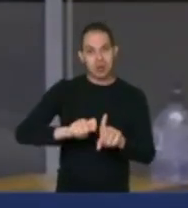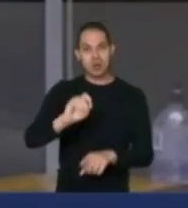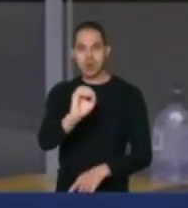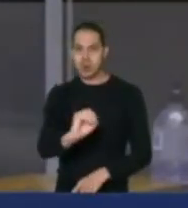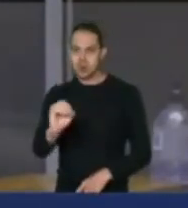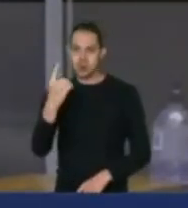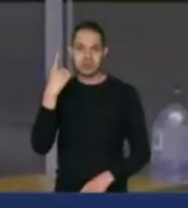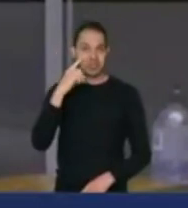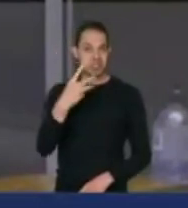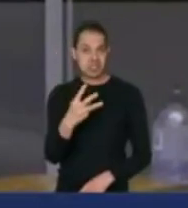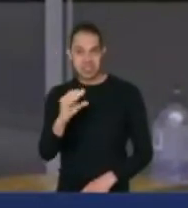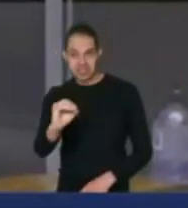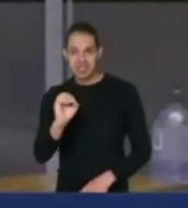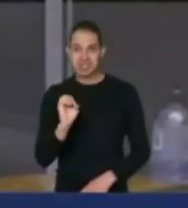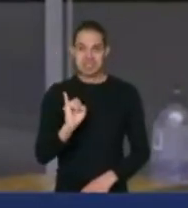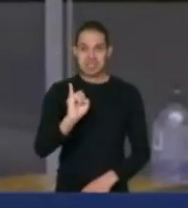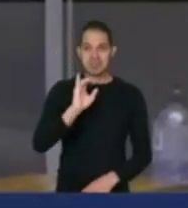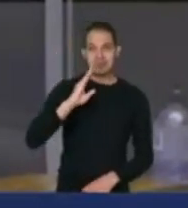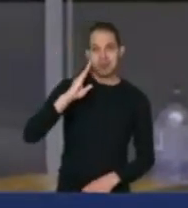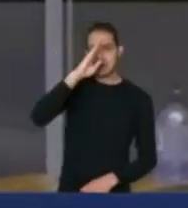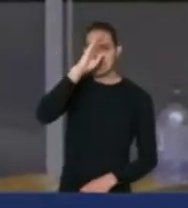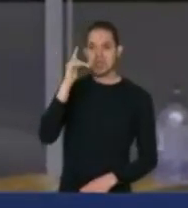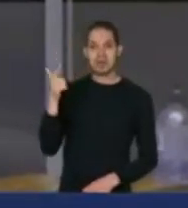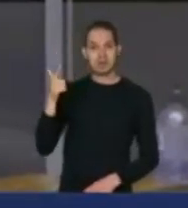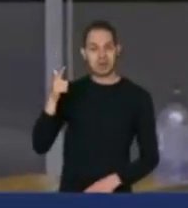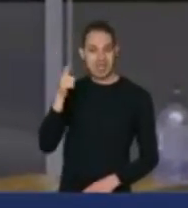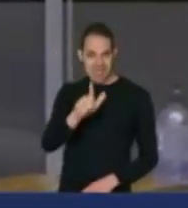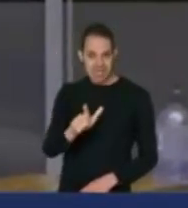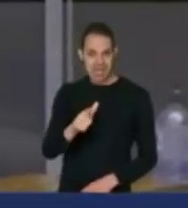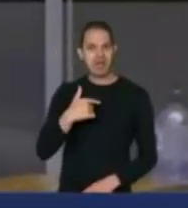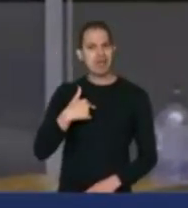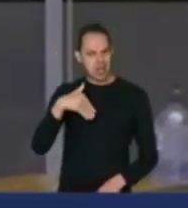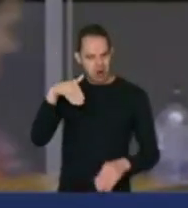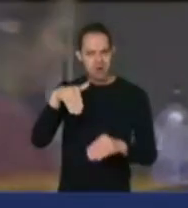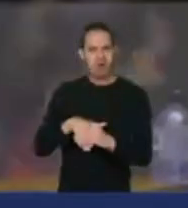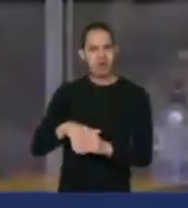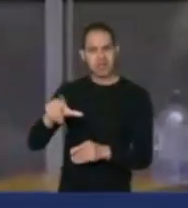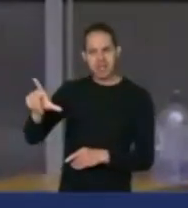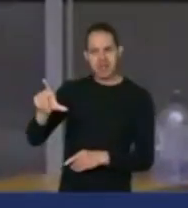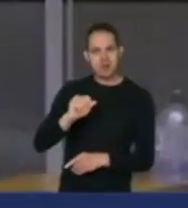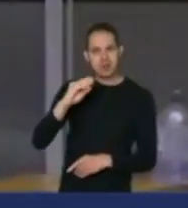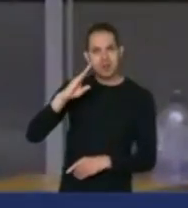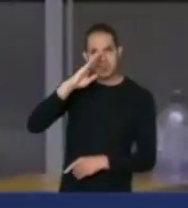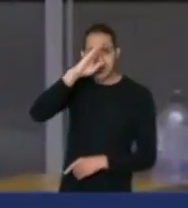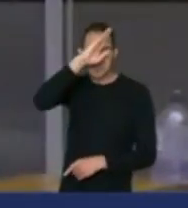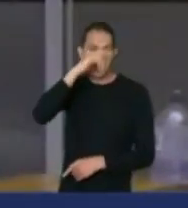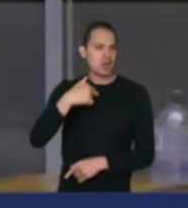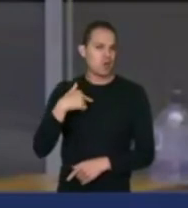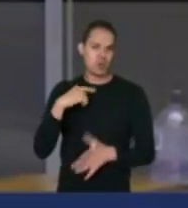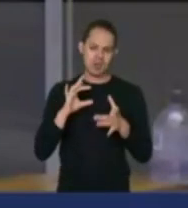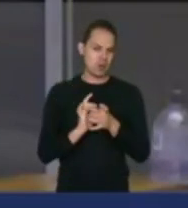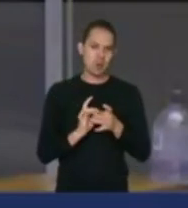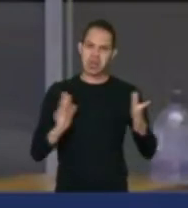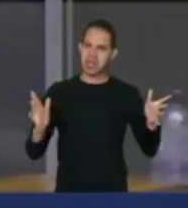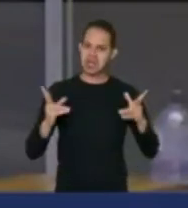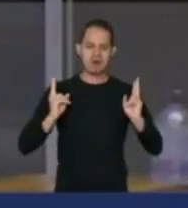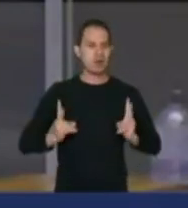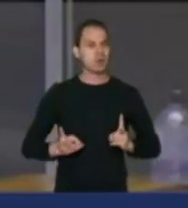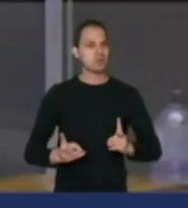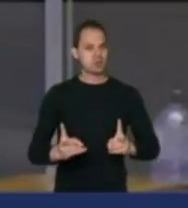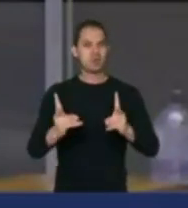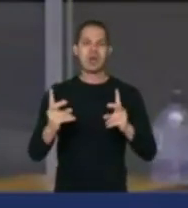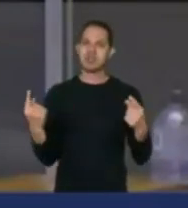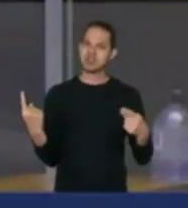E se Bolsonaro vier a ganhar de novo, e eu votarei nele, já declarei apoio, sou independente e permanecerei independente.